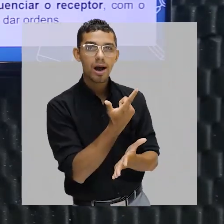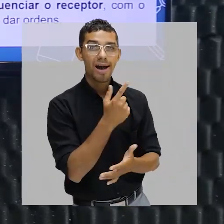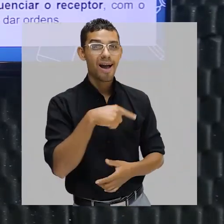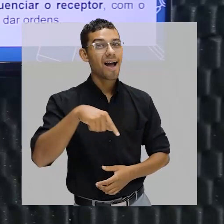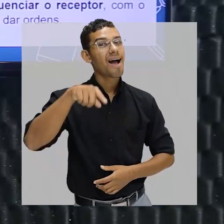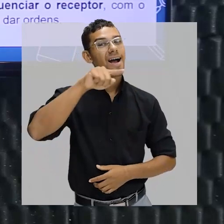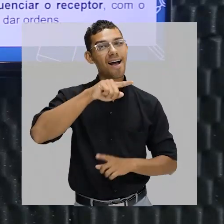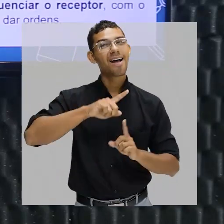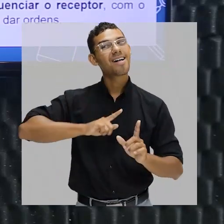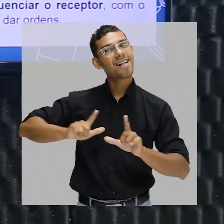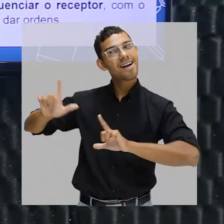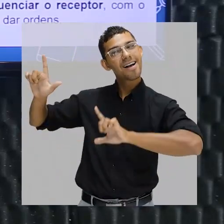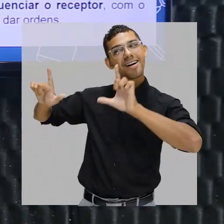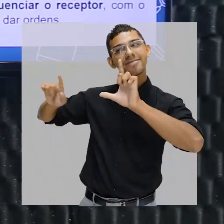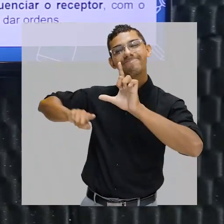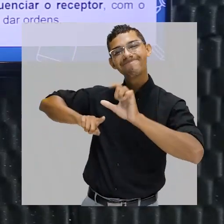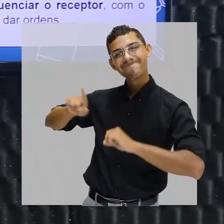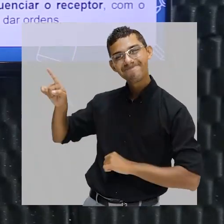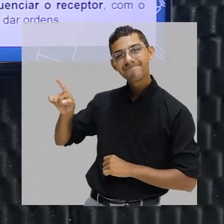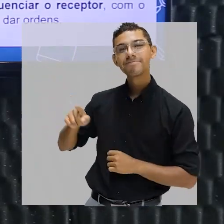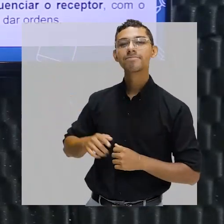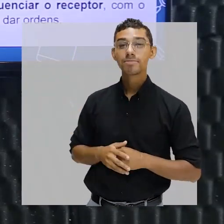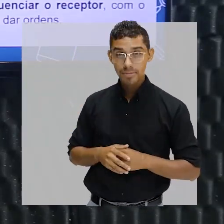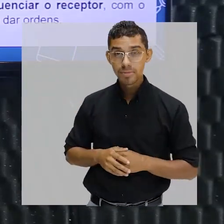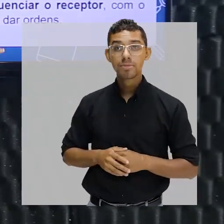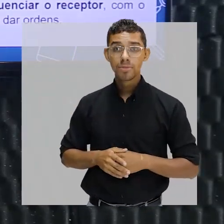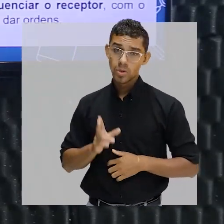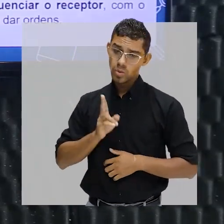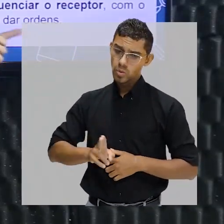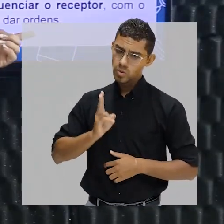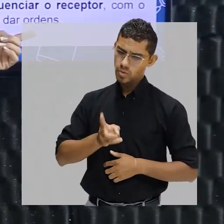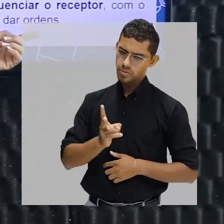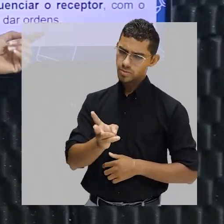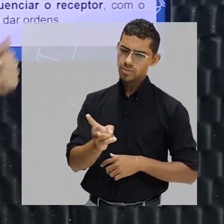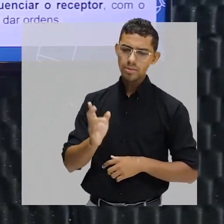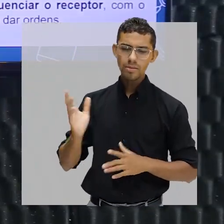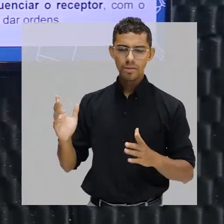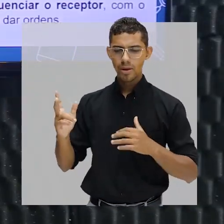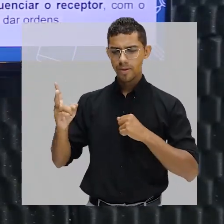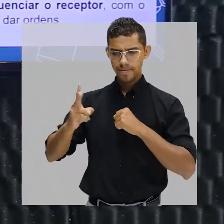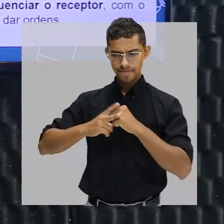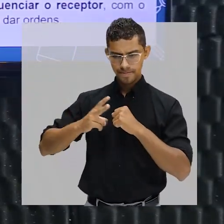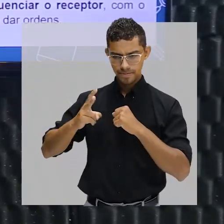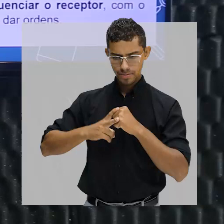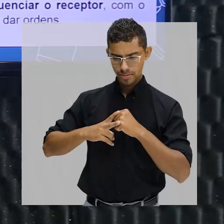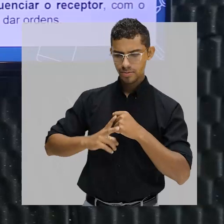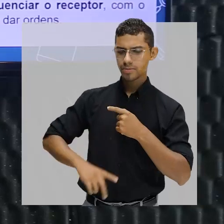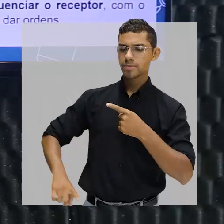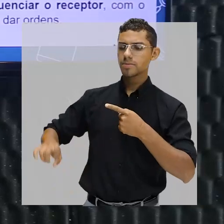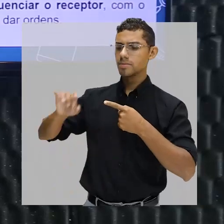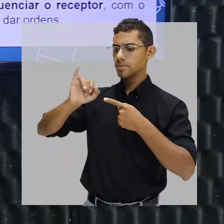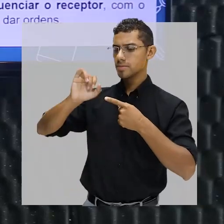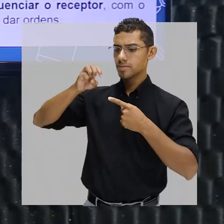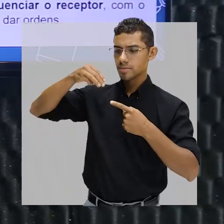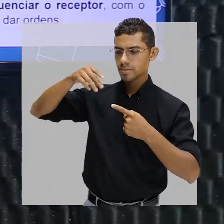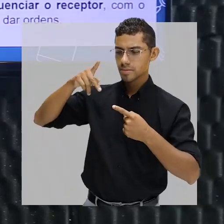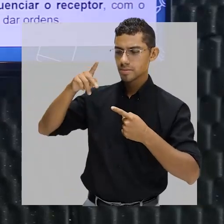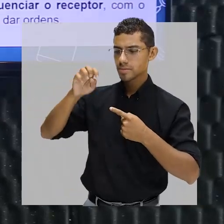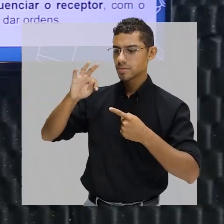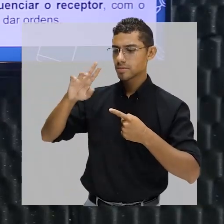está naquela mensagem. Sempre usadas com verbos no imperativo, né?